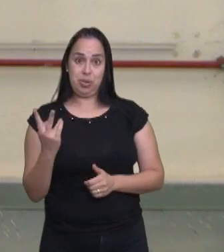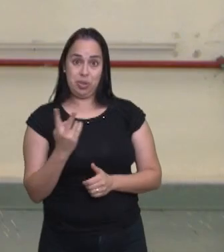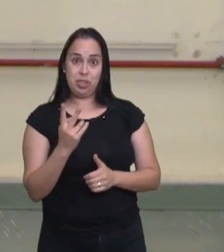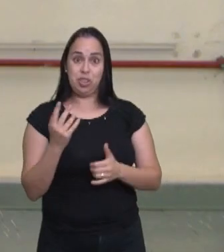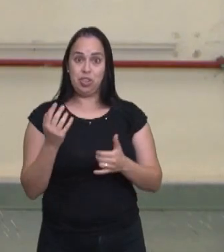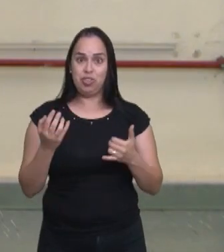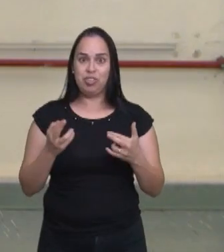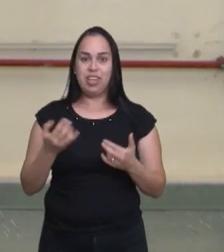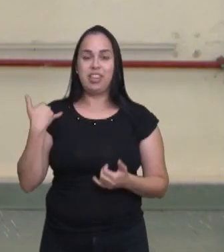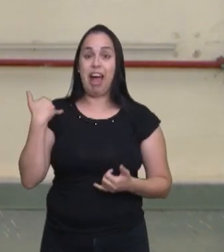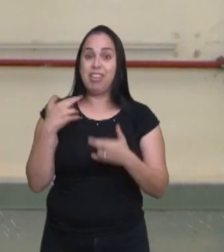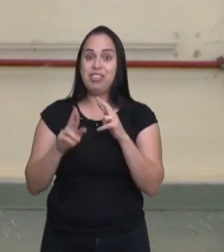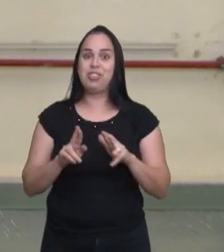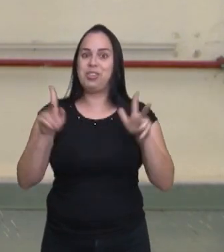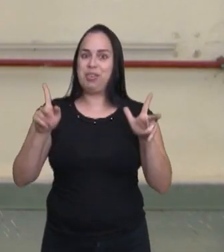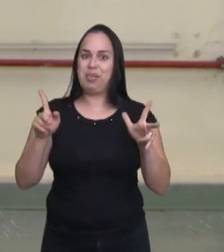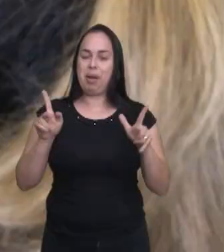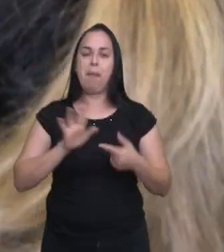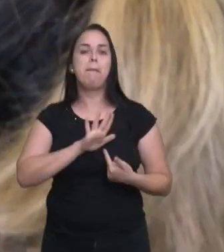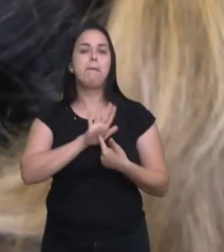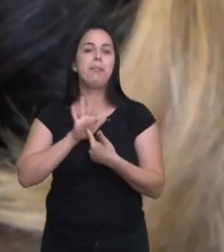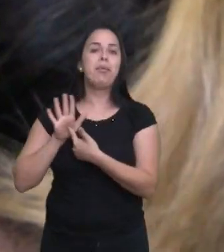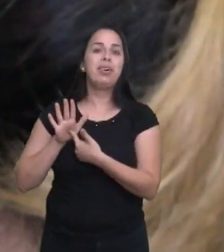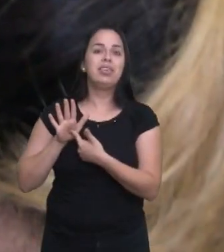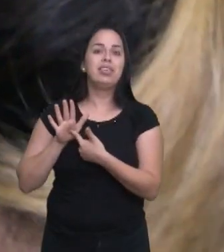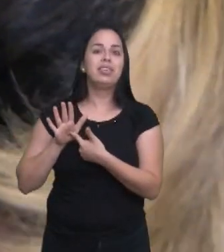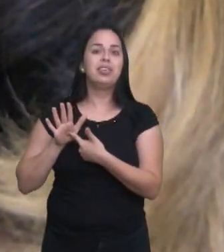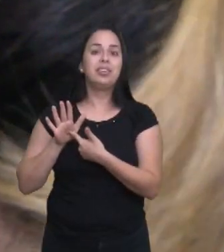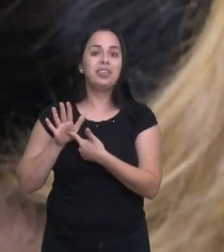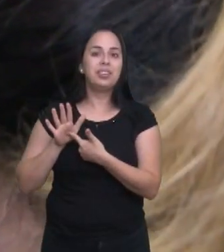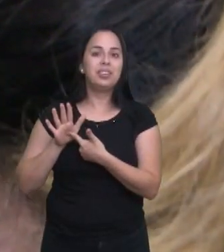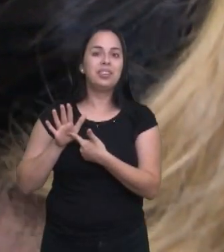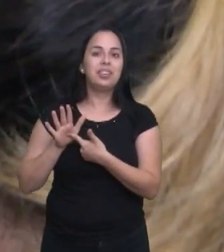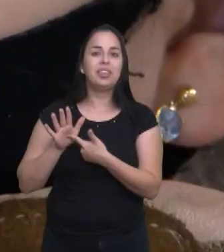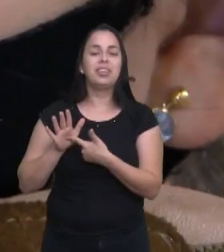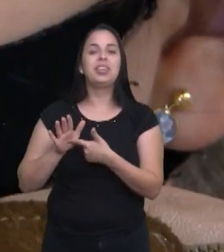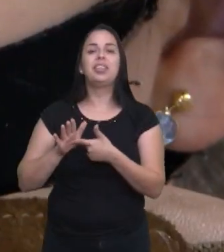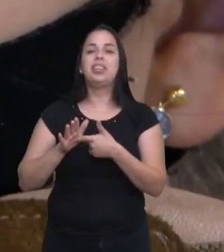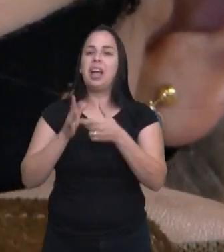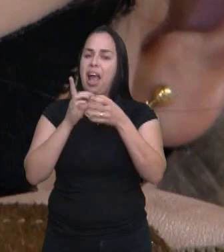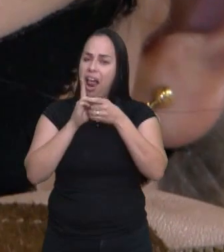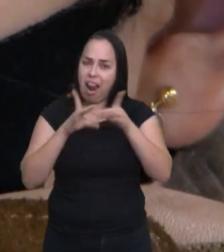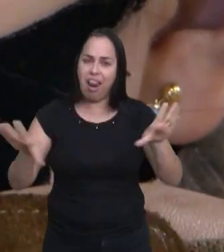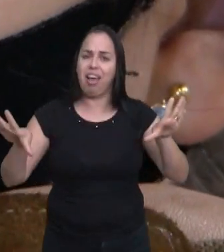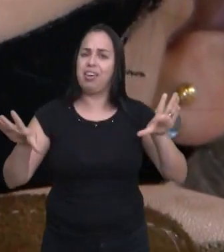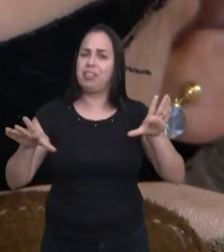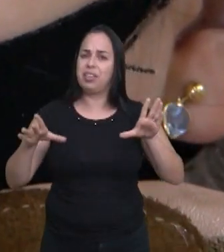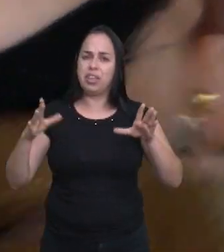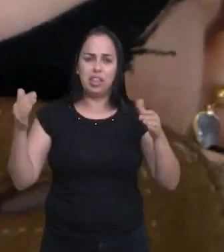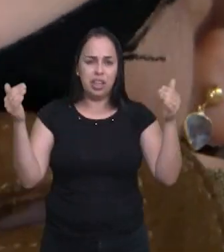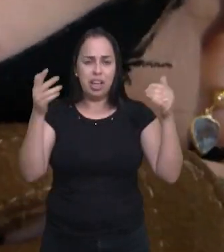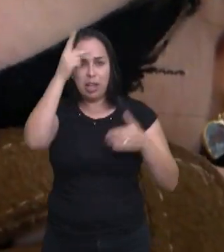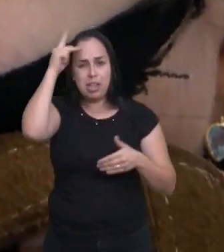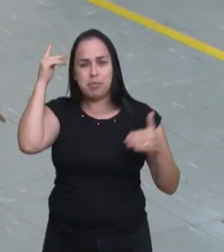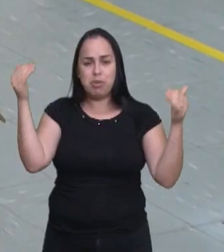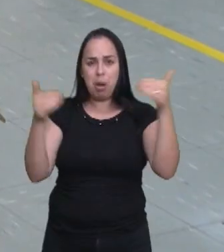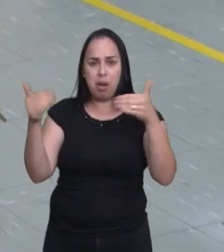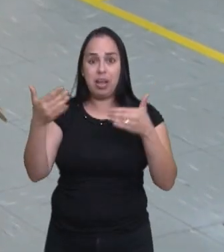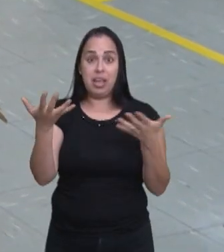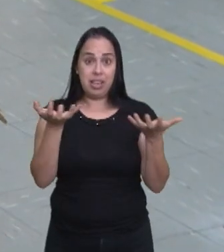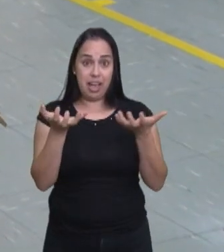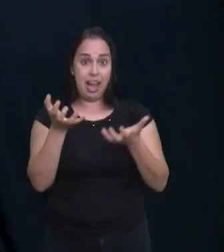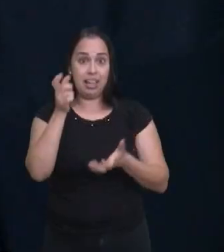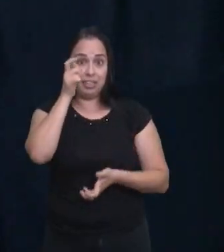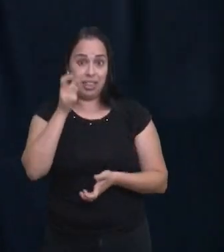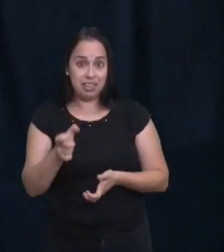de idade entre os praticantes desse esporte mostra como o tiro com arco é democrático e aberto para todos. Para quem